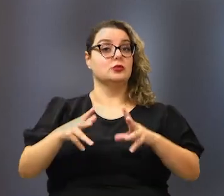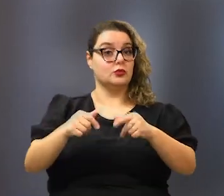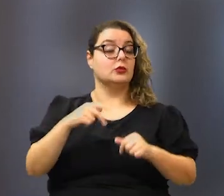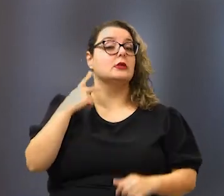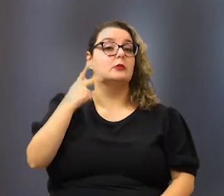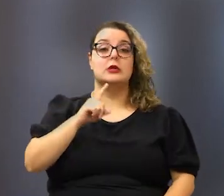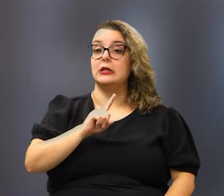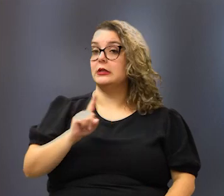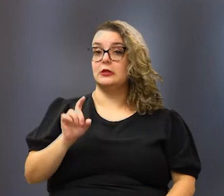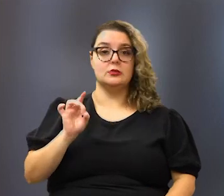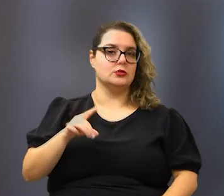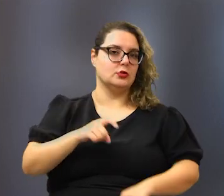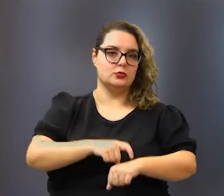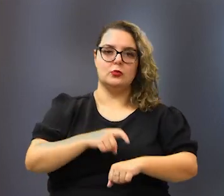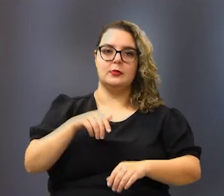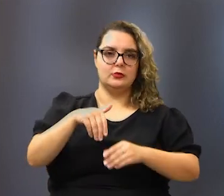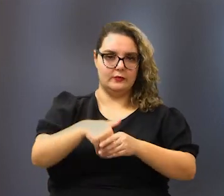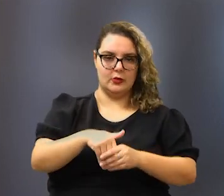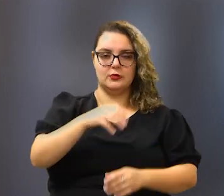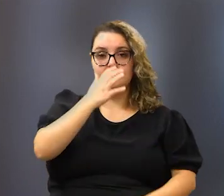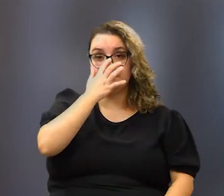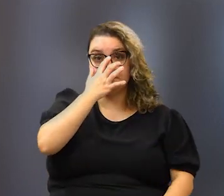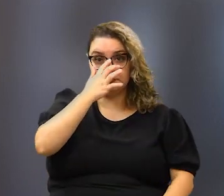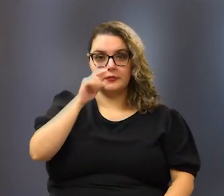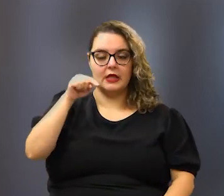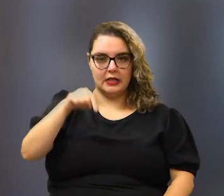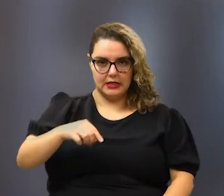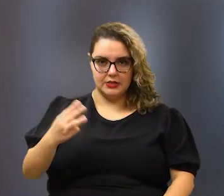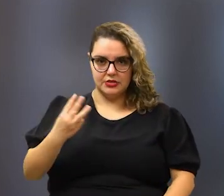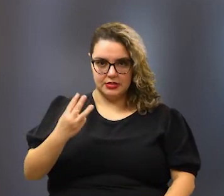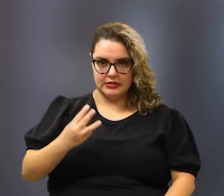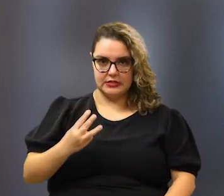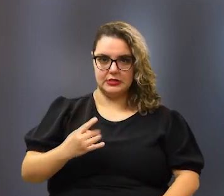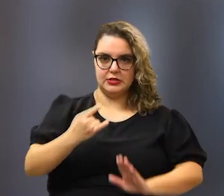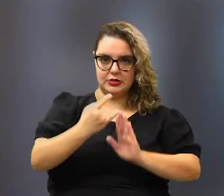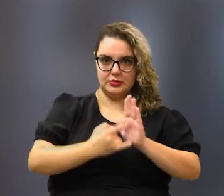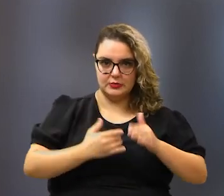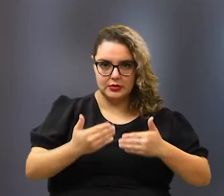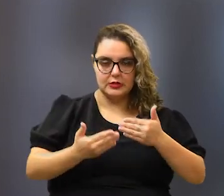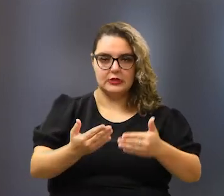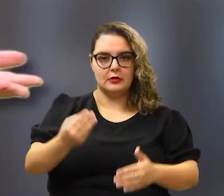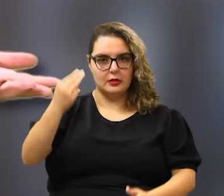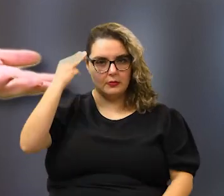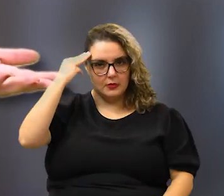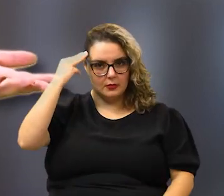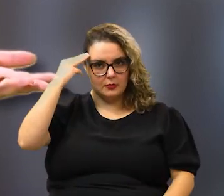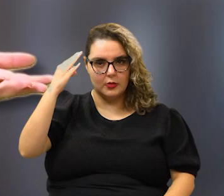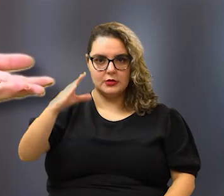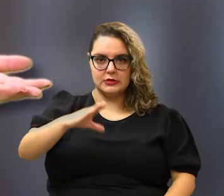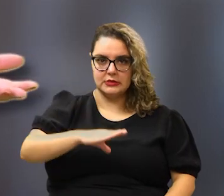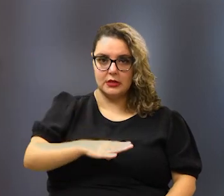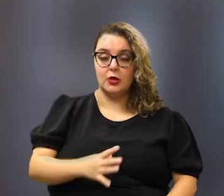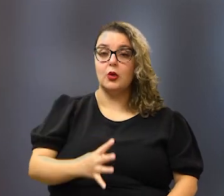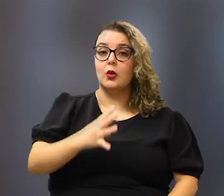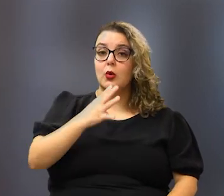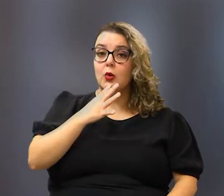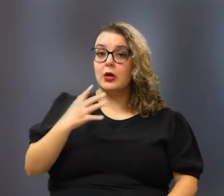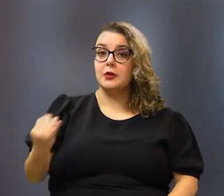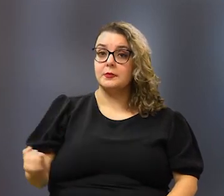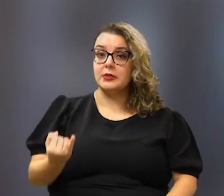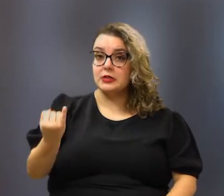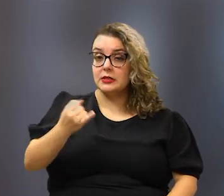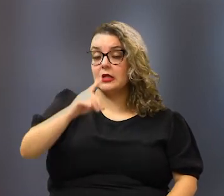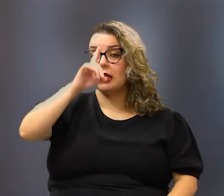não apenas na hora do voto. Neste terceiro documentário de Memórias da Cidade, conheça a importância e